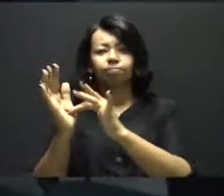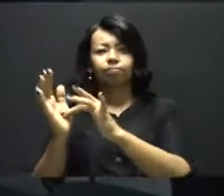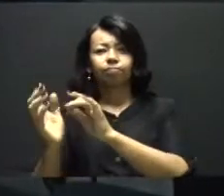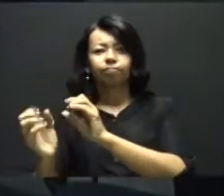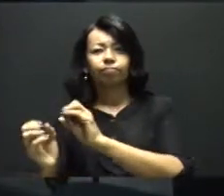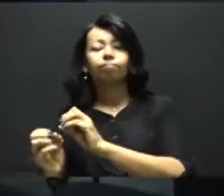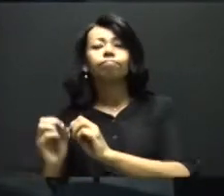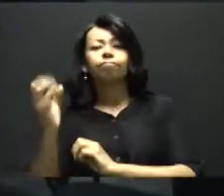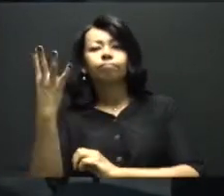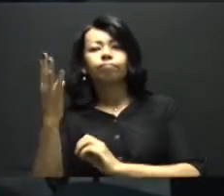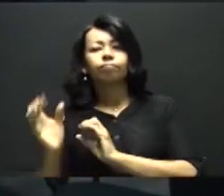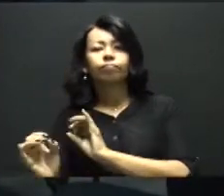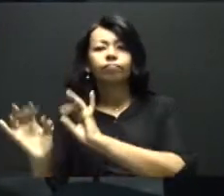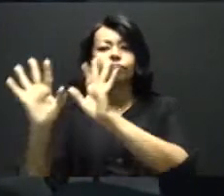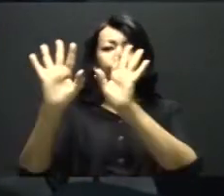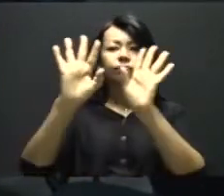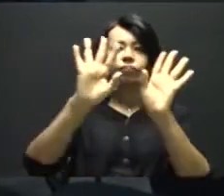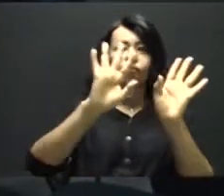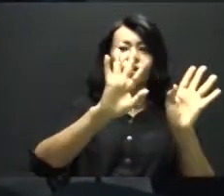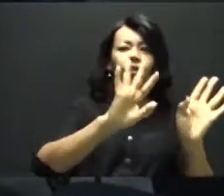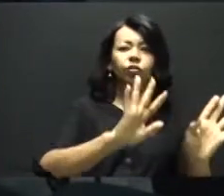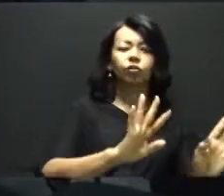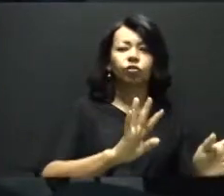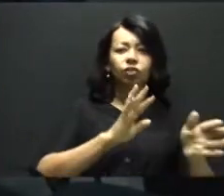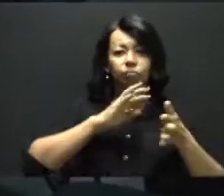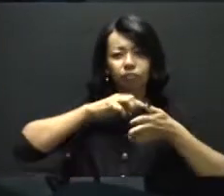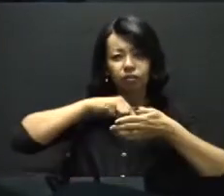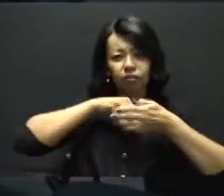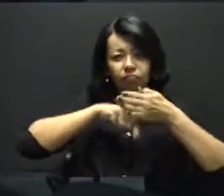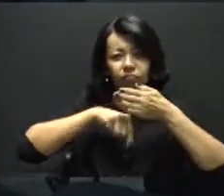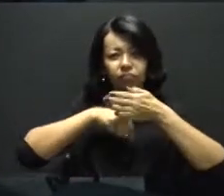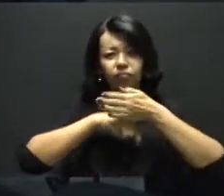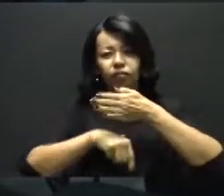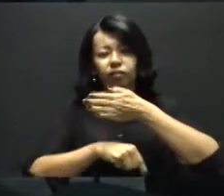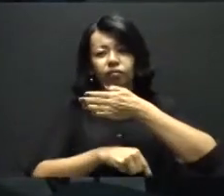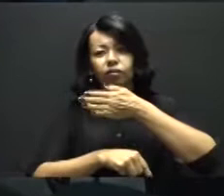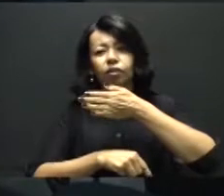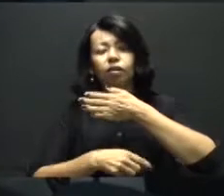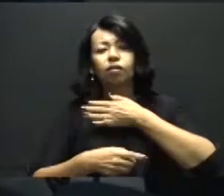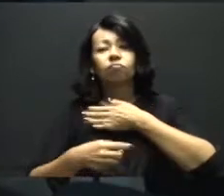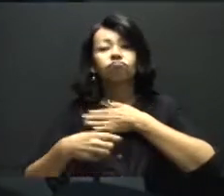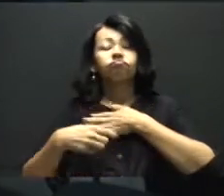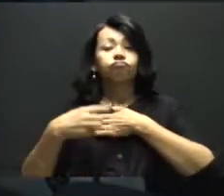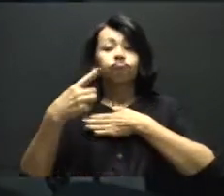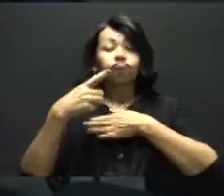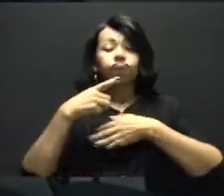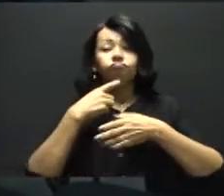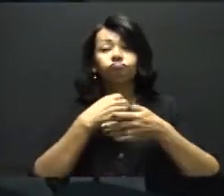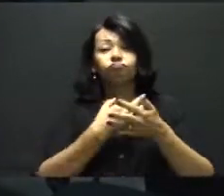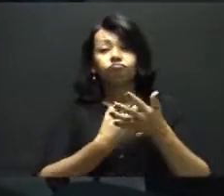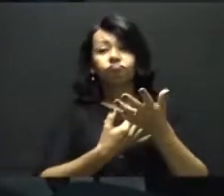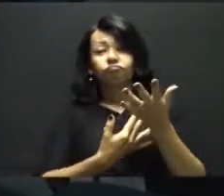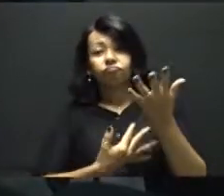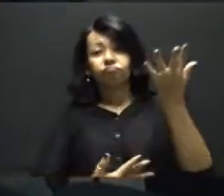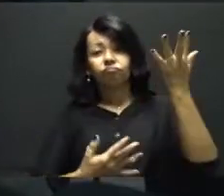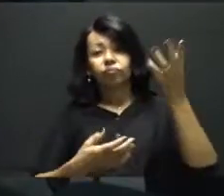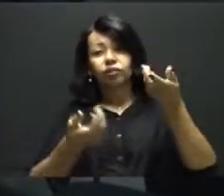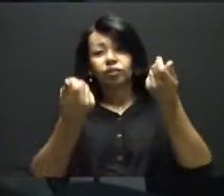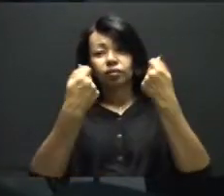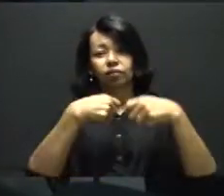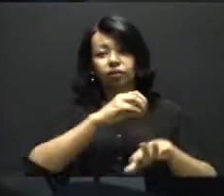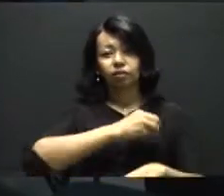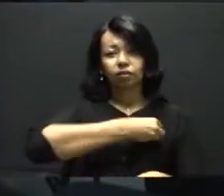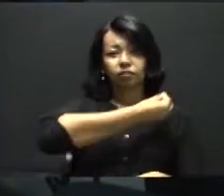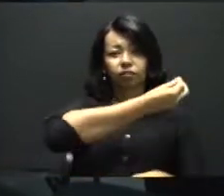haverá um milagre dentro de mim vem descendo rio pra me dar a